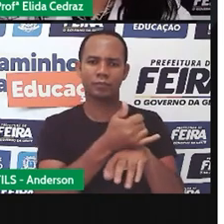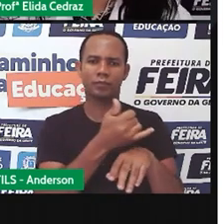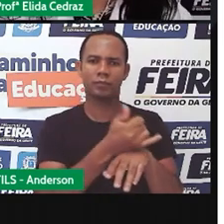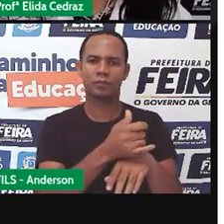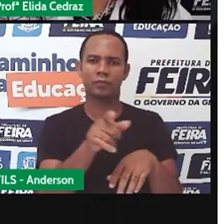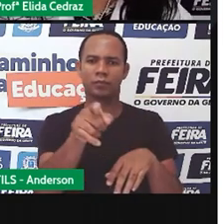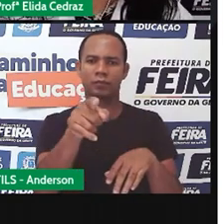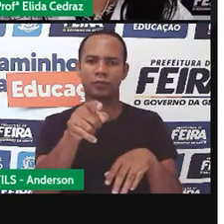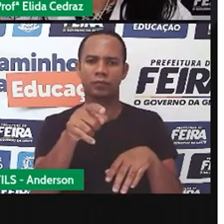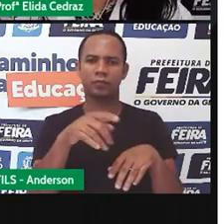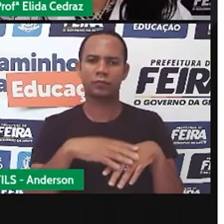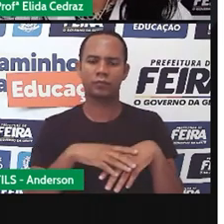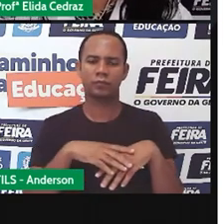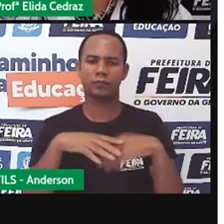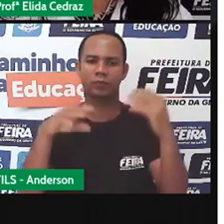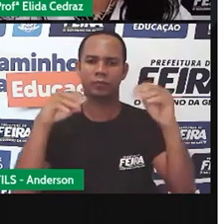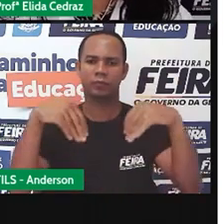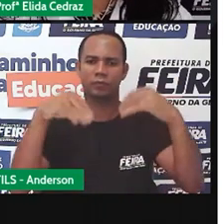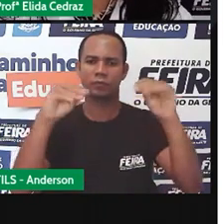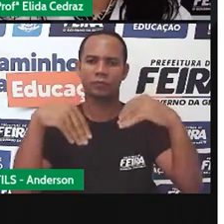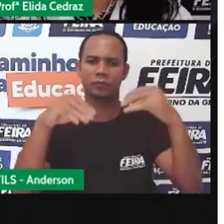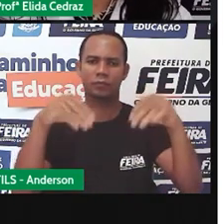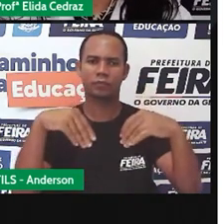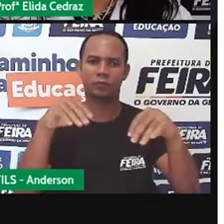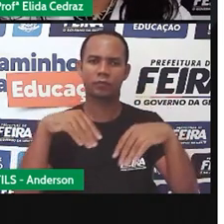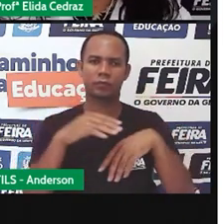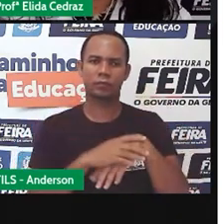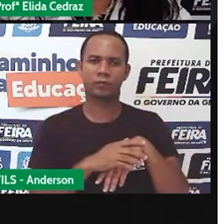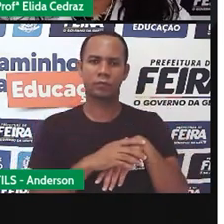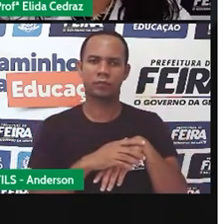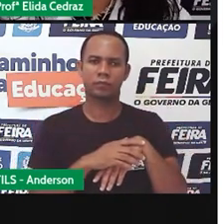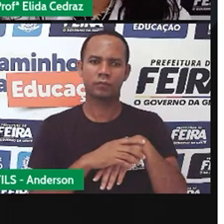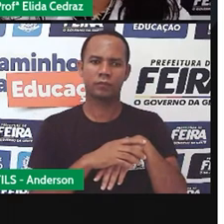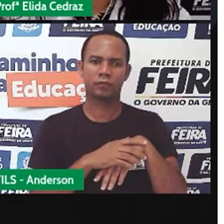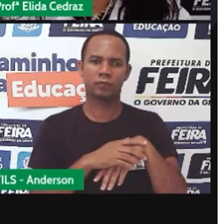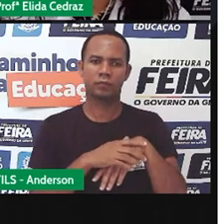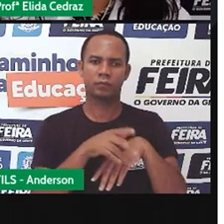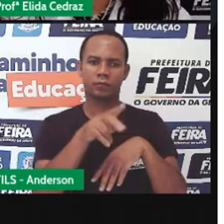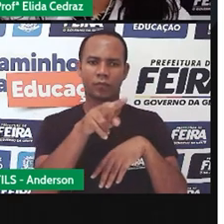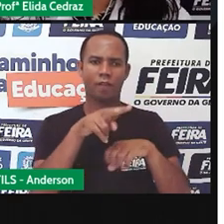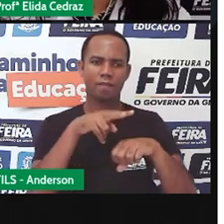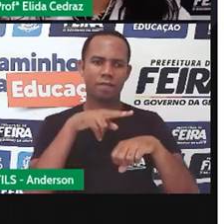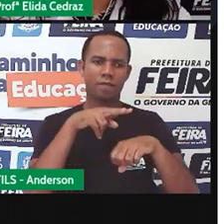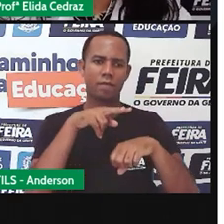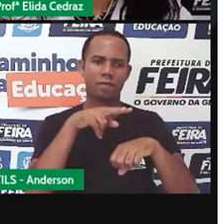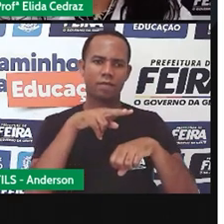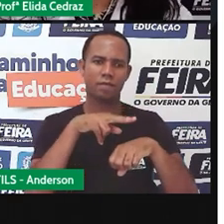Estes são feitos de plástico. Estes de vidro.